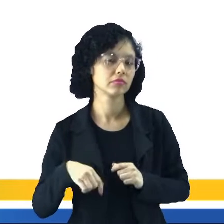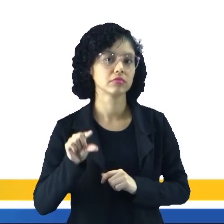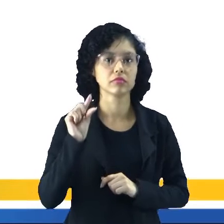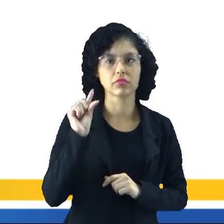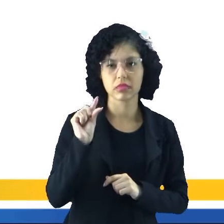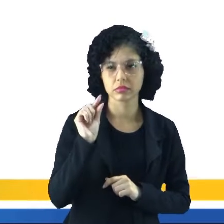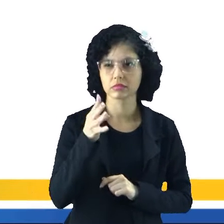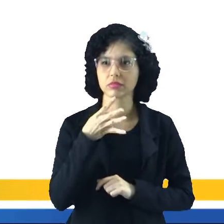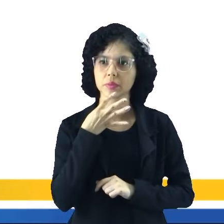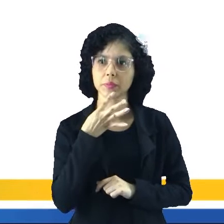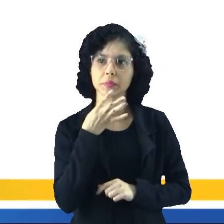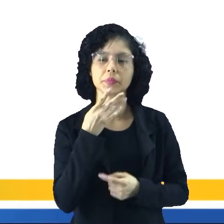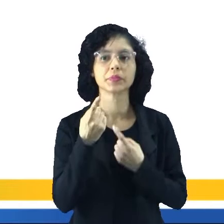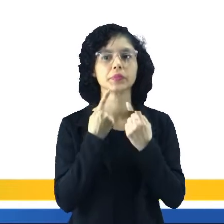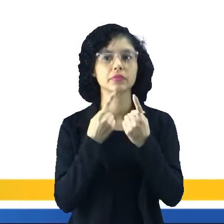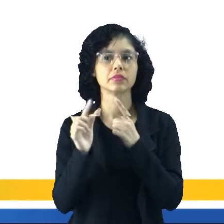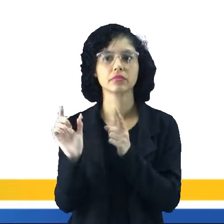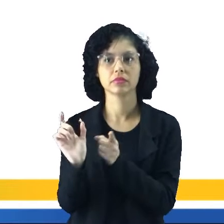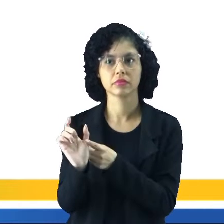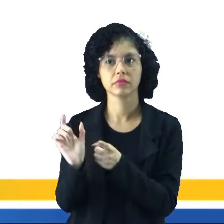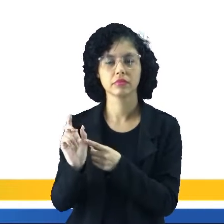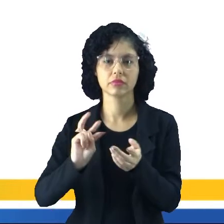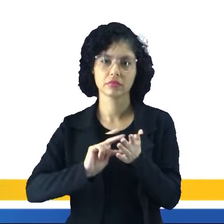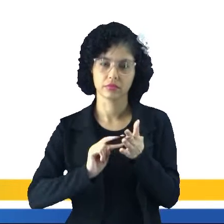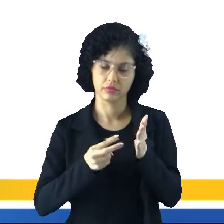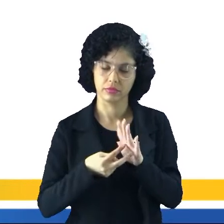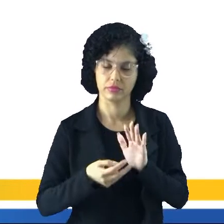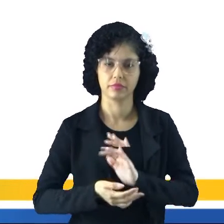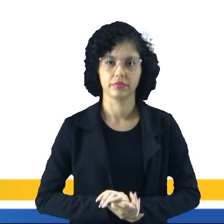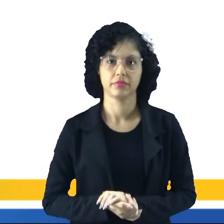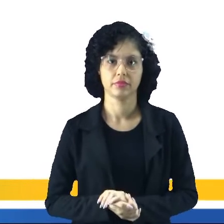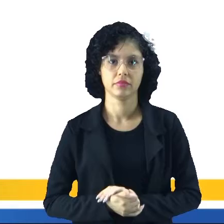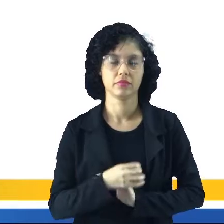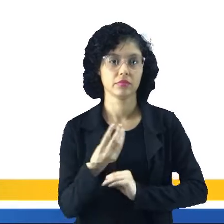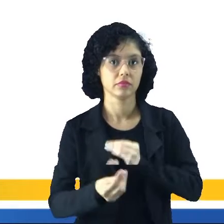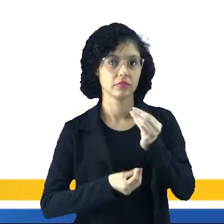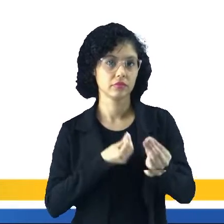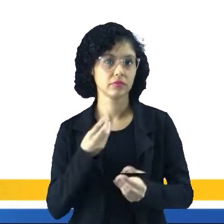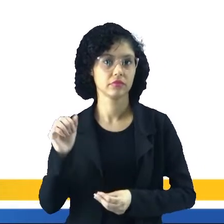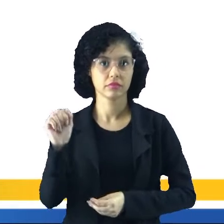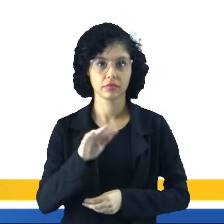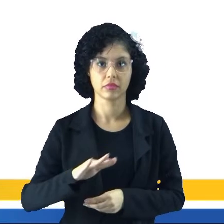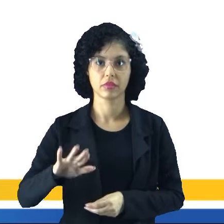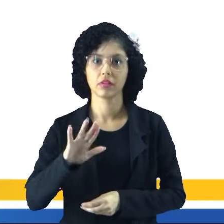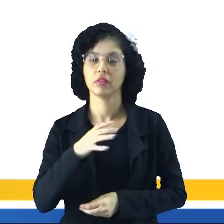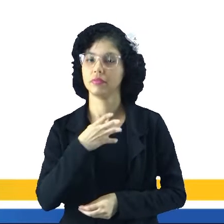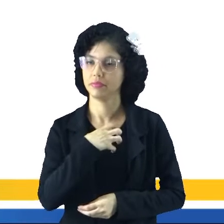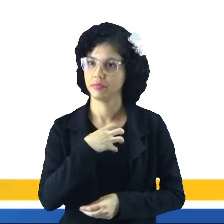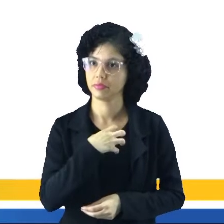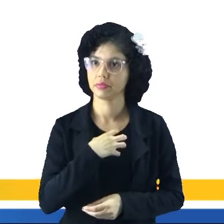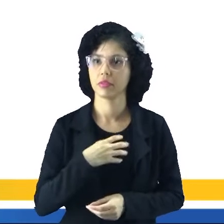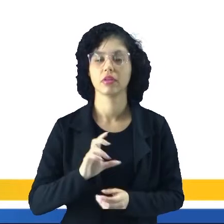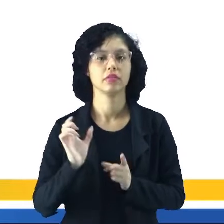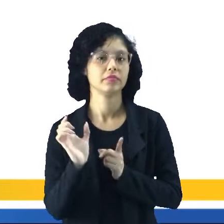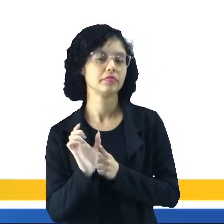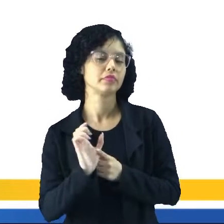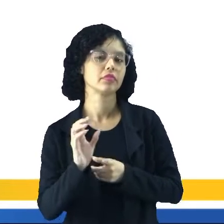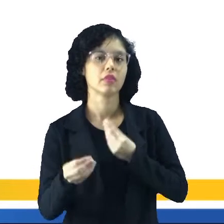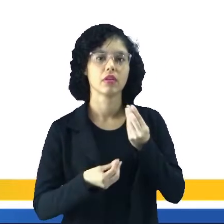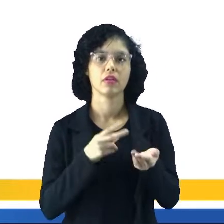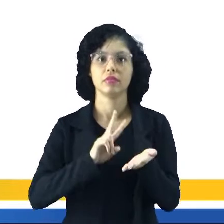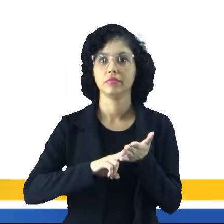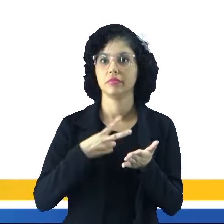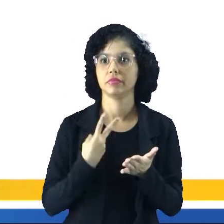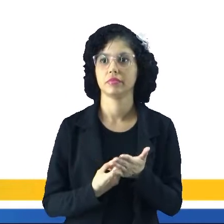aí dos vocábulos, ou seja, das palavras, né, o significado. Tanto do campo da semântica, que é o seu sentido, quanto da sua tradução